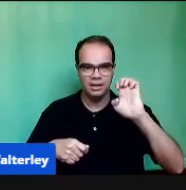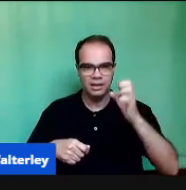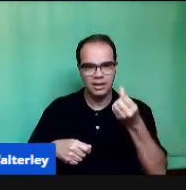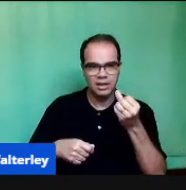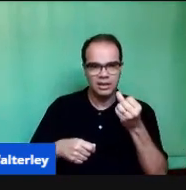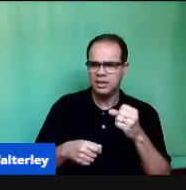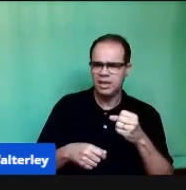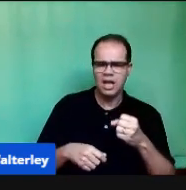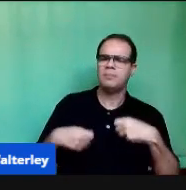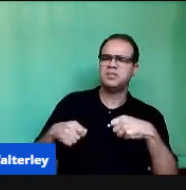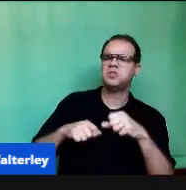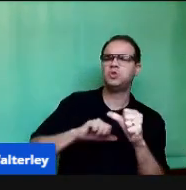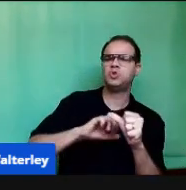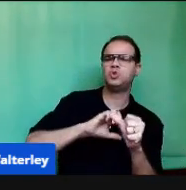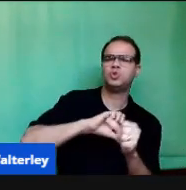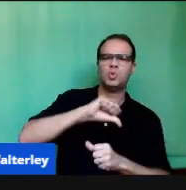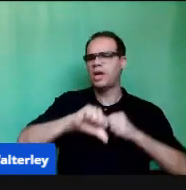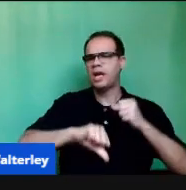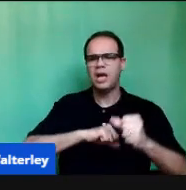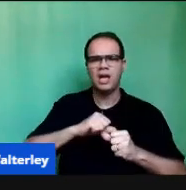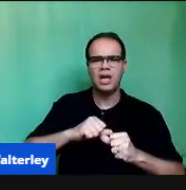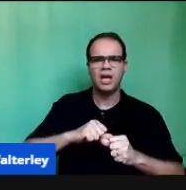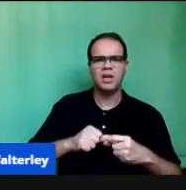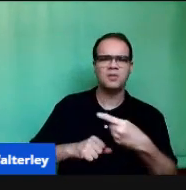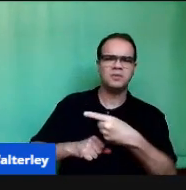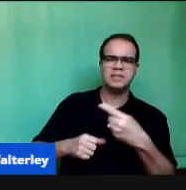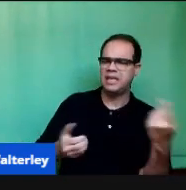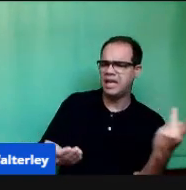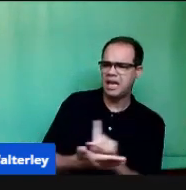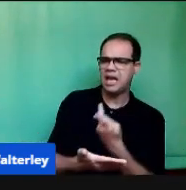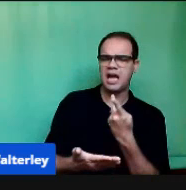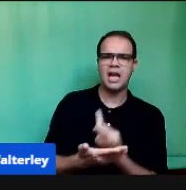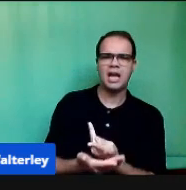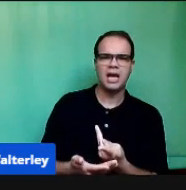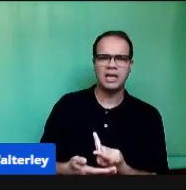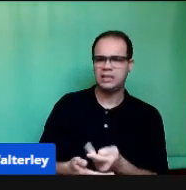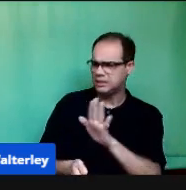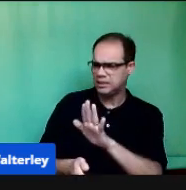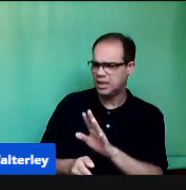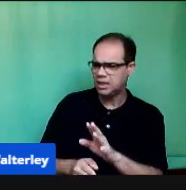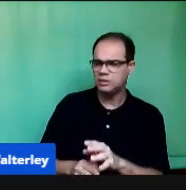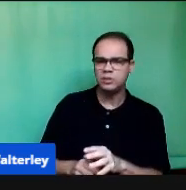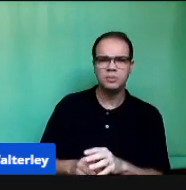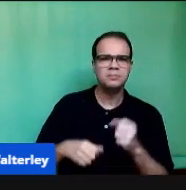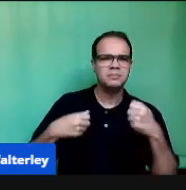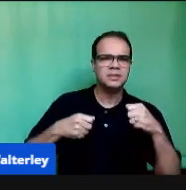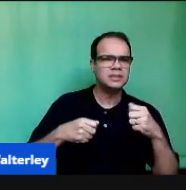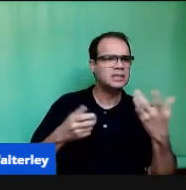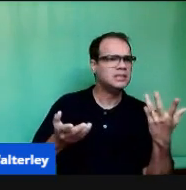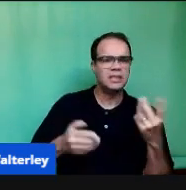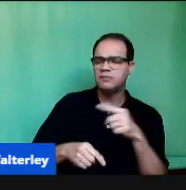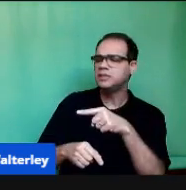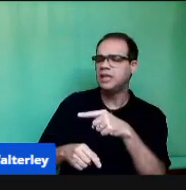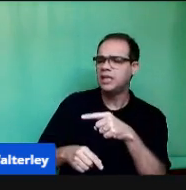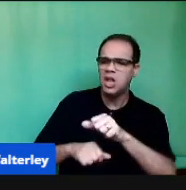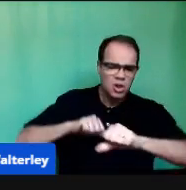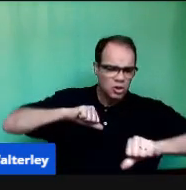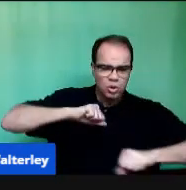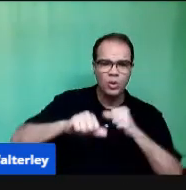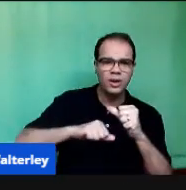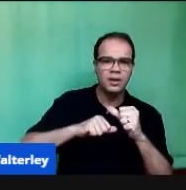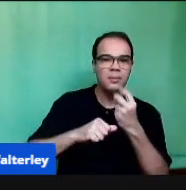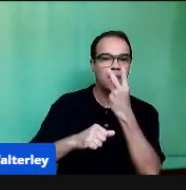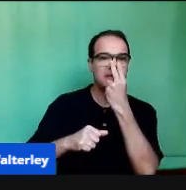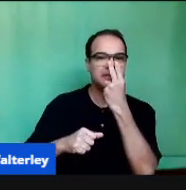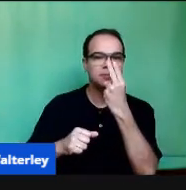vontade, que eu não defino se eu quero ser ou não, aquilo não é objeto de cura porque não é uma doença, mas nós sabemos que